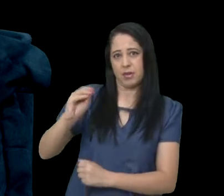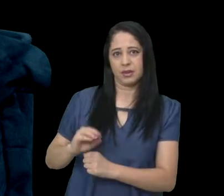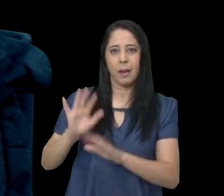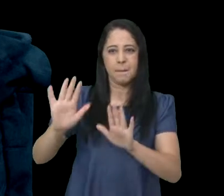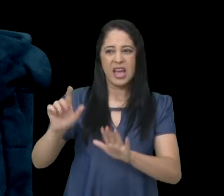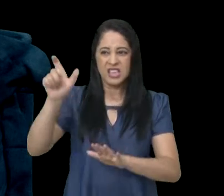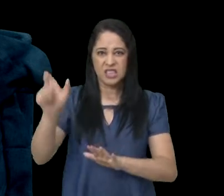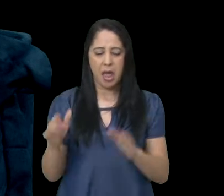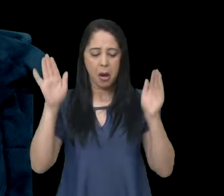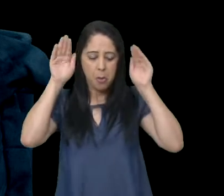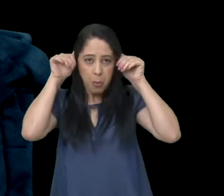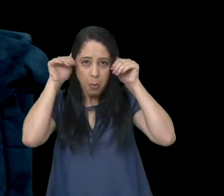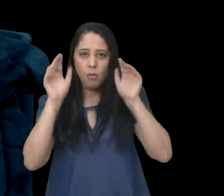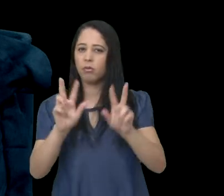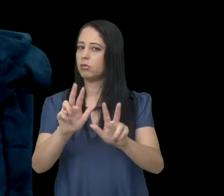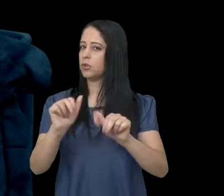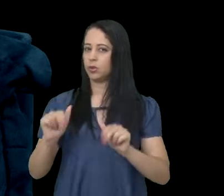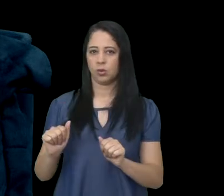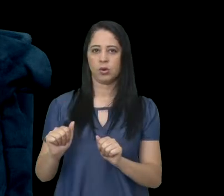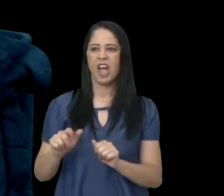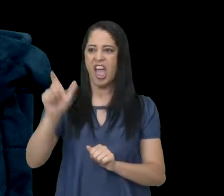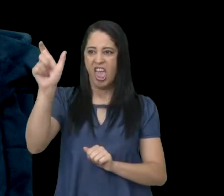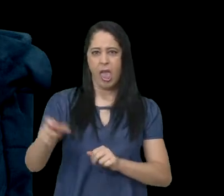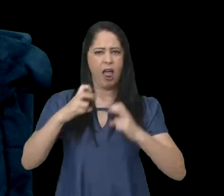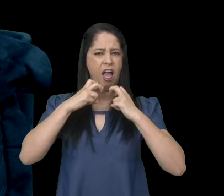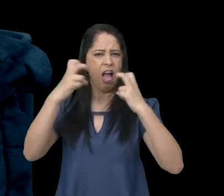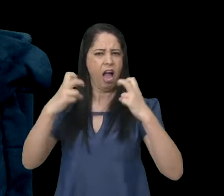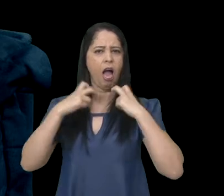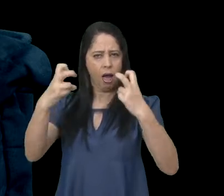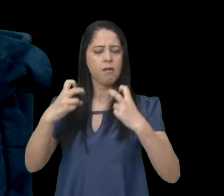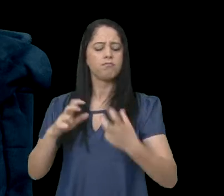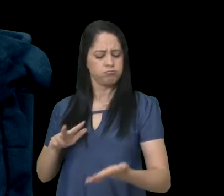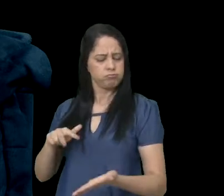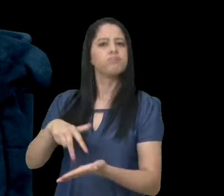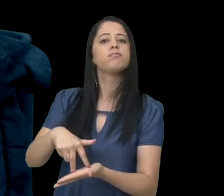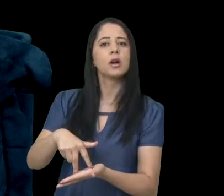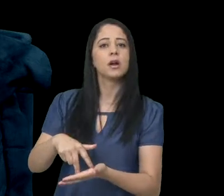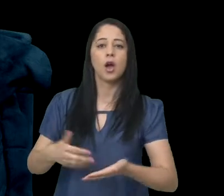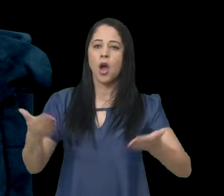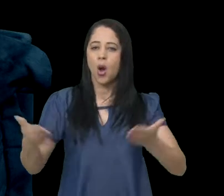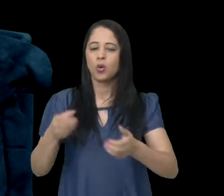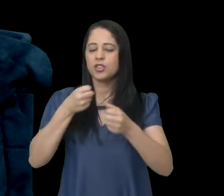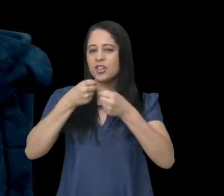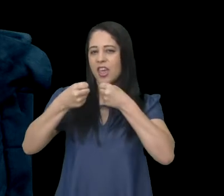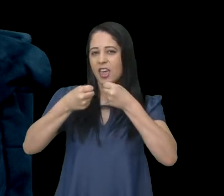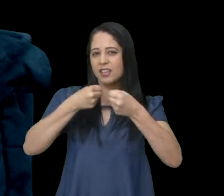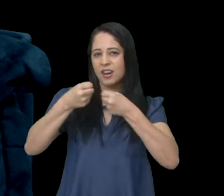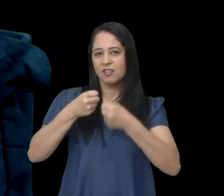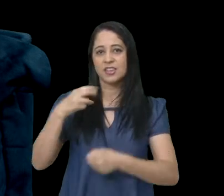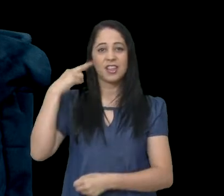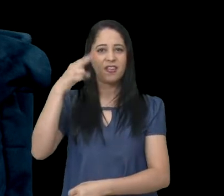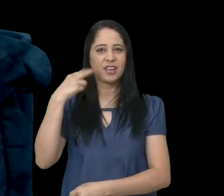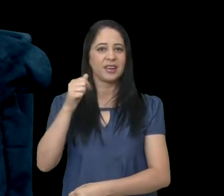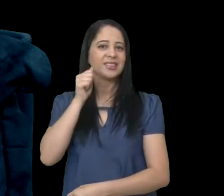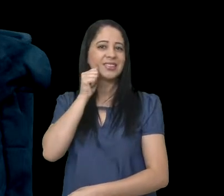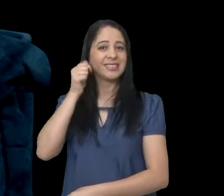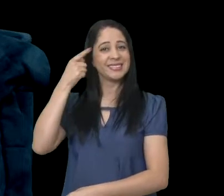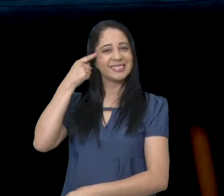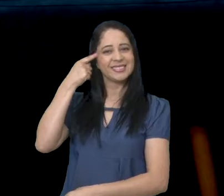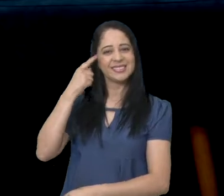impediu e a sua voz é ouvida, nem que ela precise gritar. Hoje eu entrevisto a vereadora Amélia